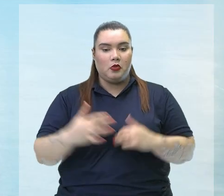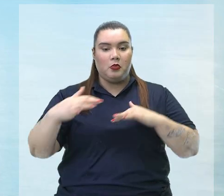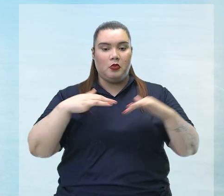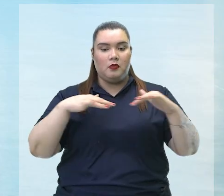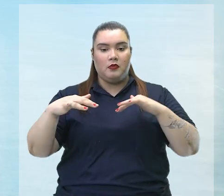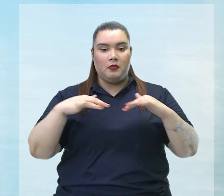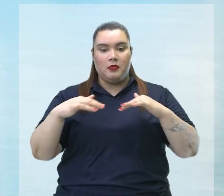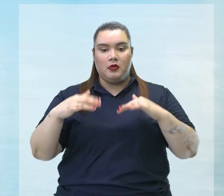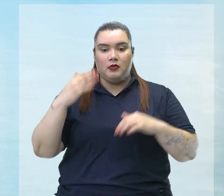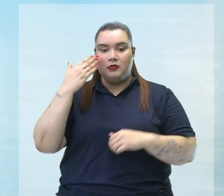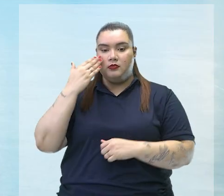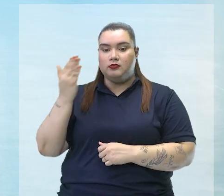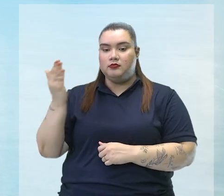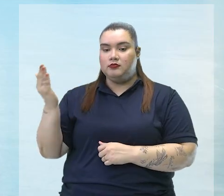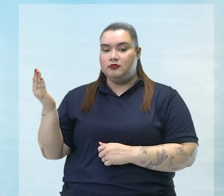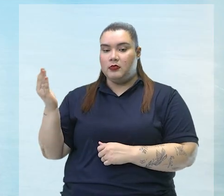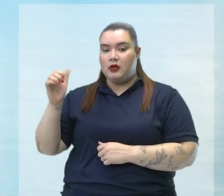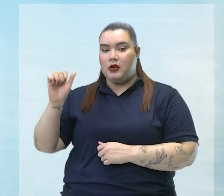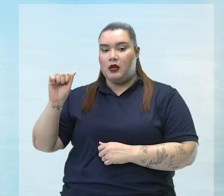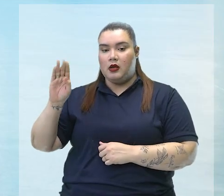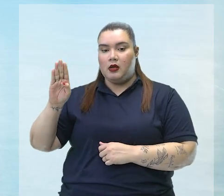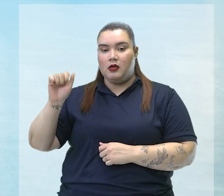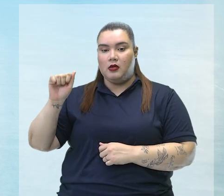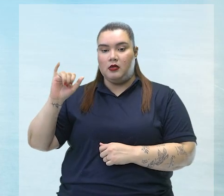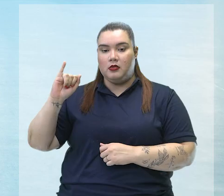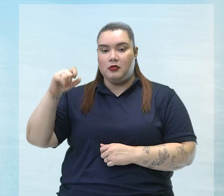Lower, abaixar.